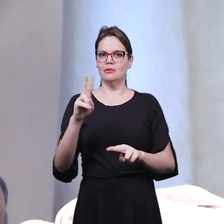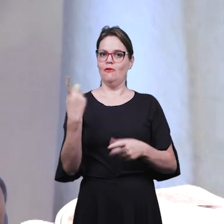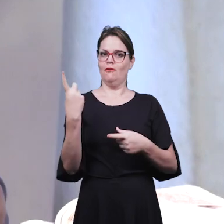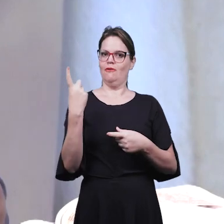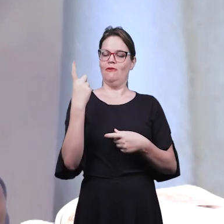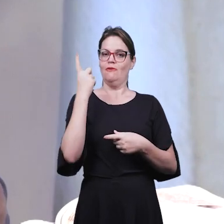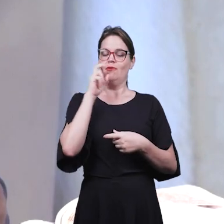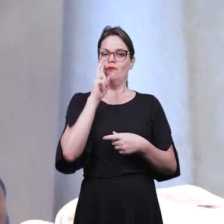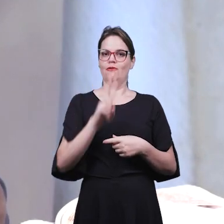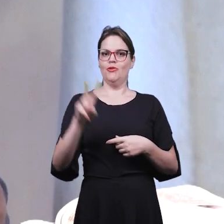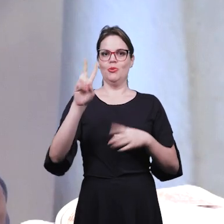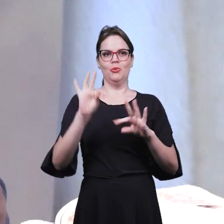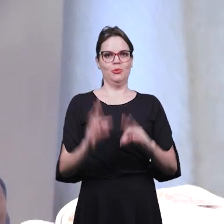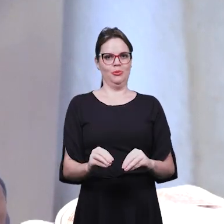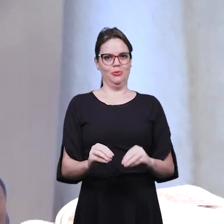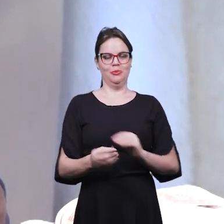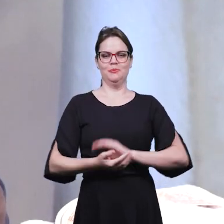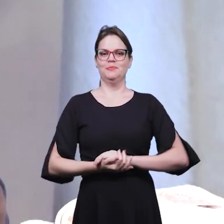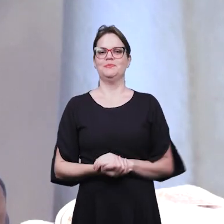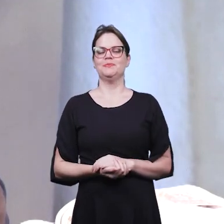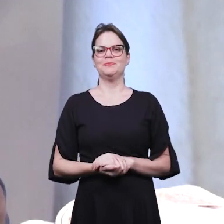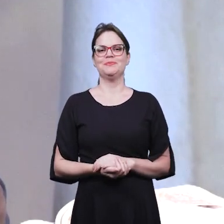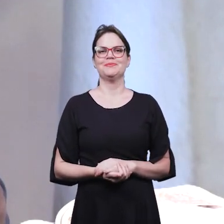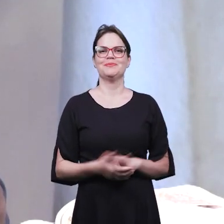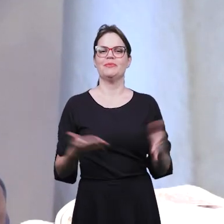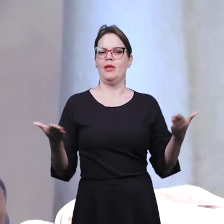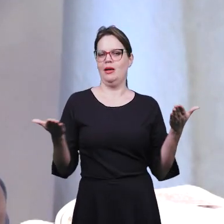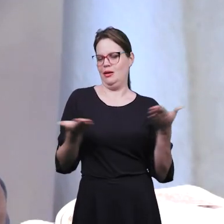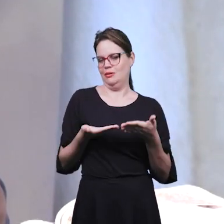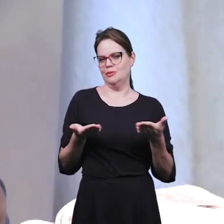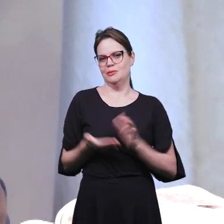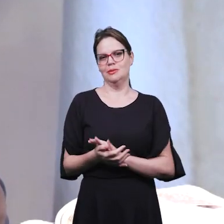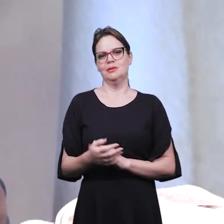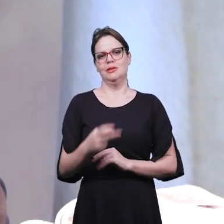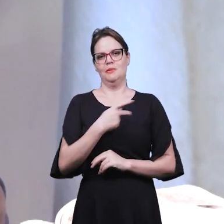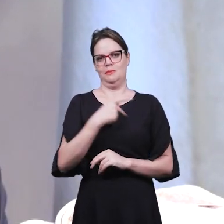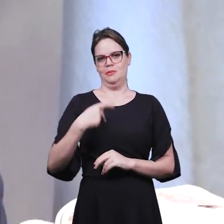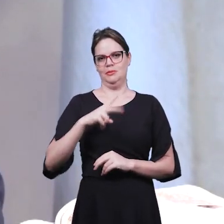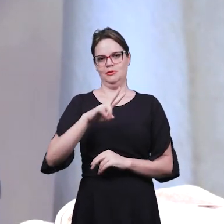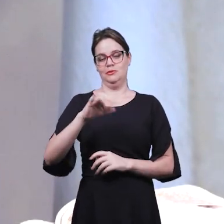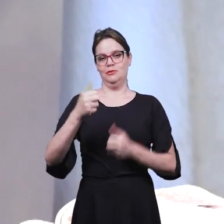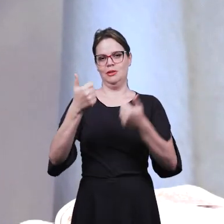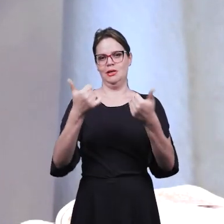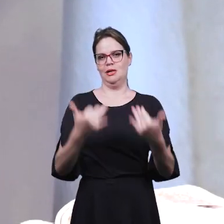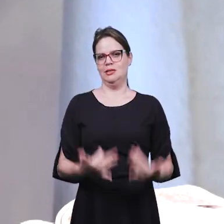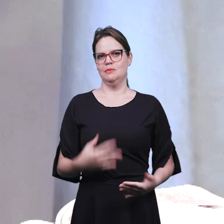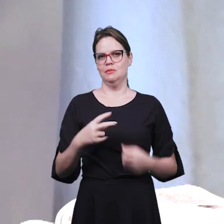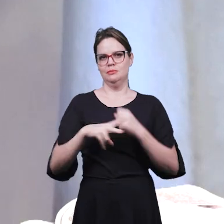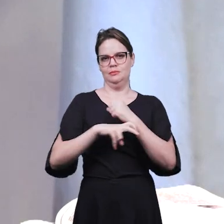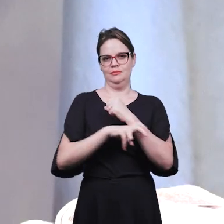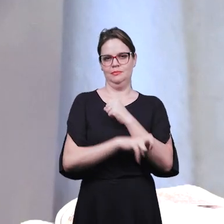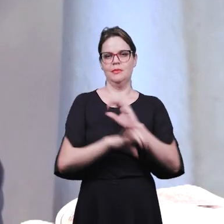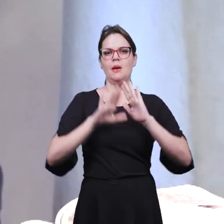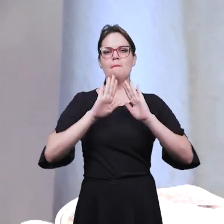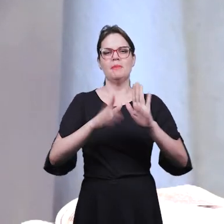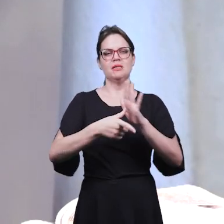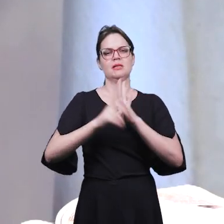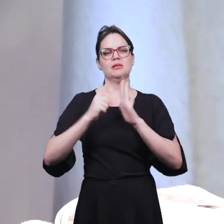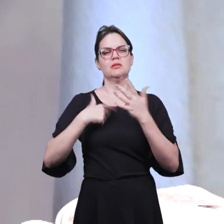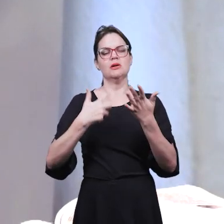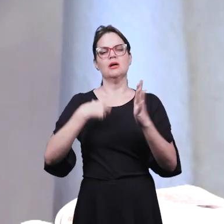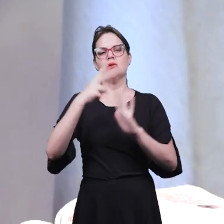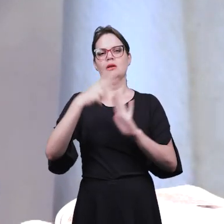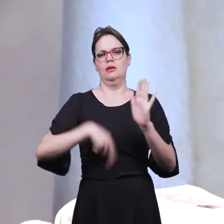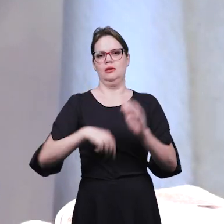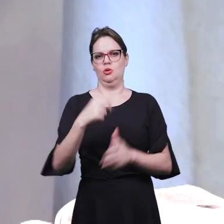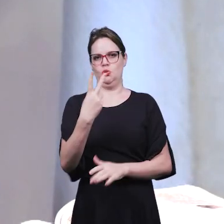explicação sobre a arqueologia desse texto, desse tanque, que é muito interessante. Mas antes eu queria ler ainda dois textos da palavra de